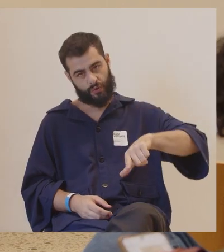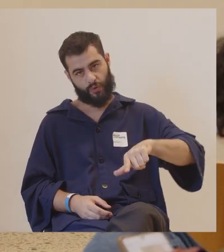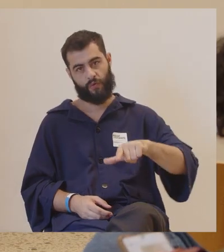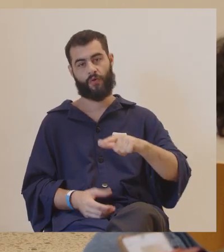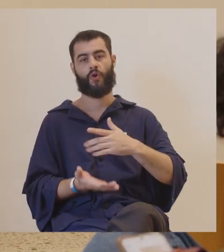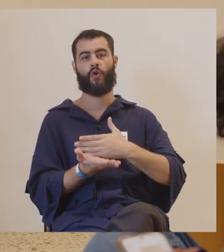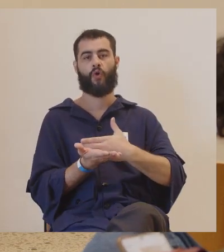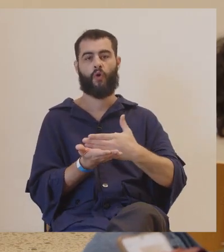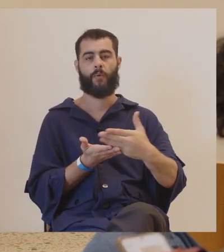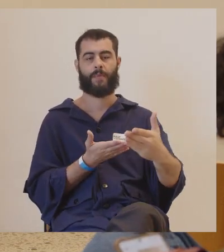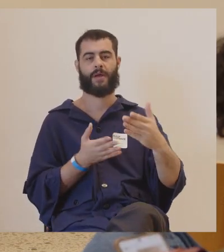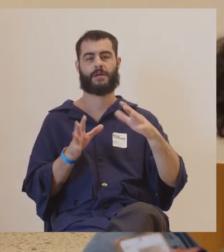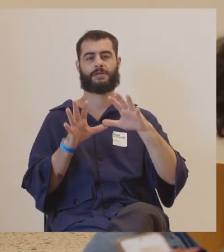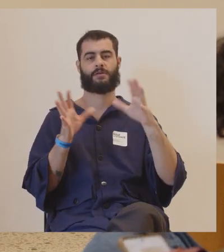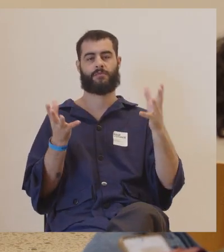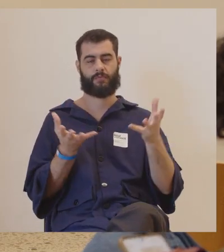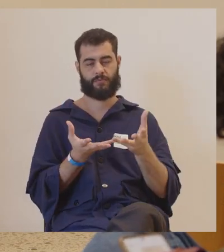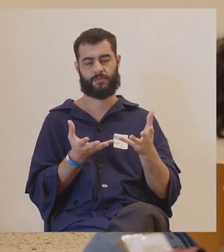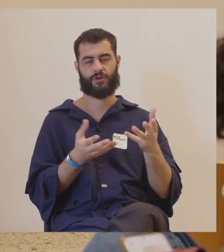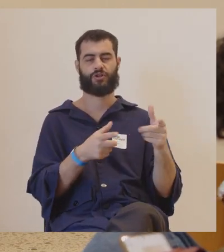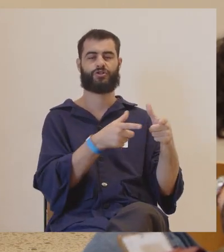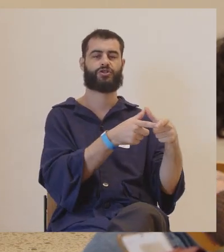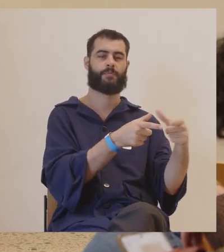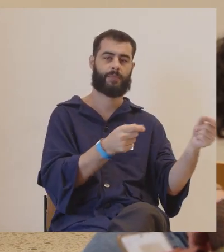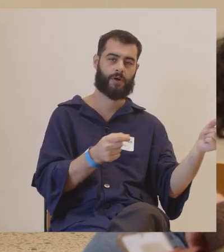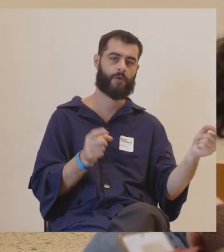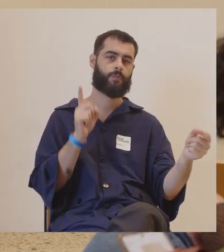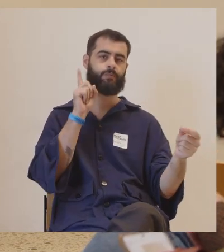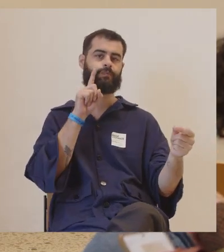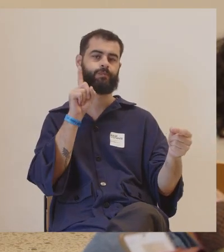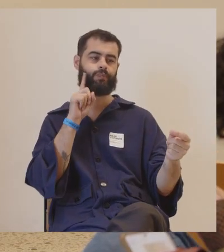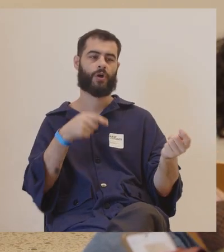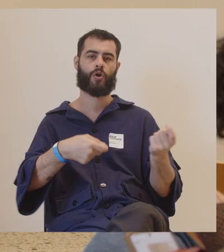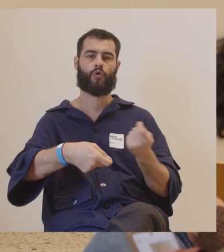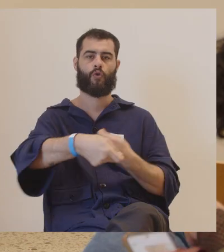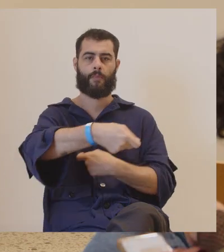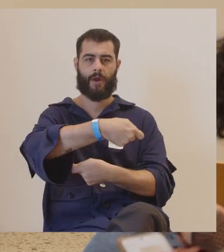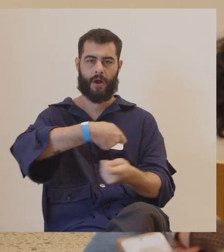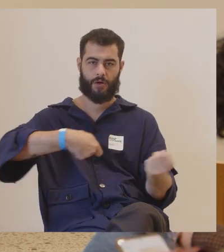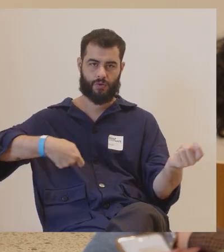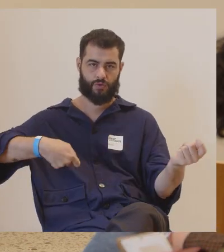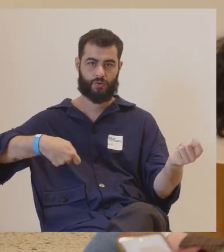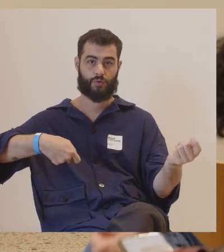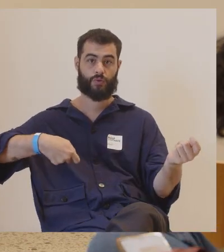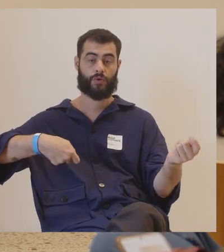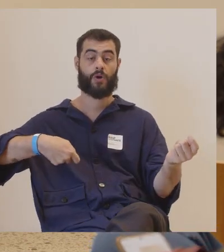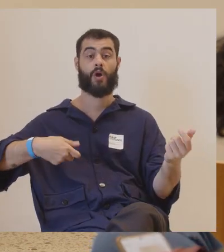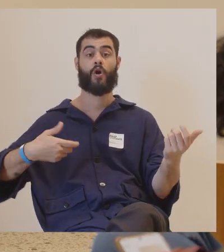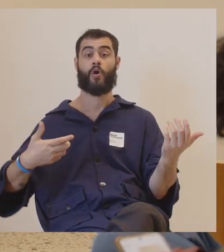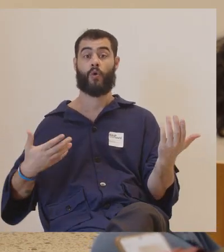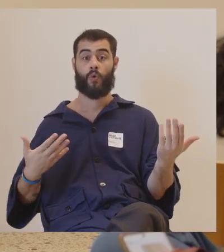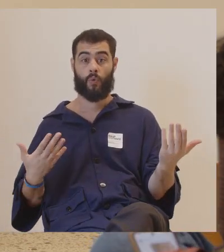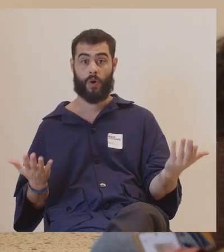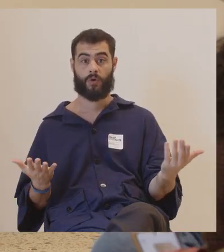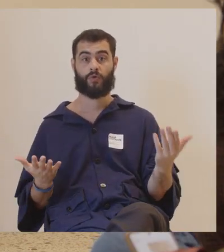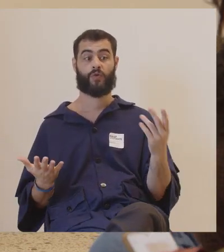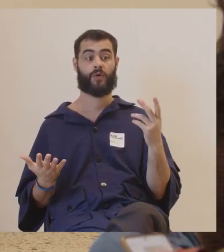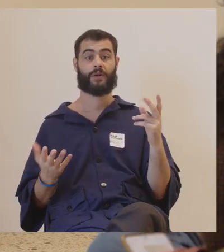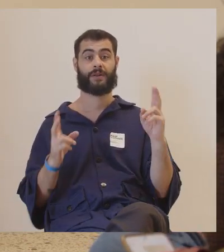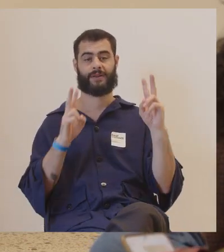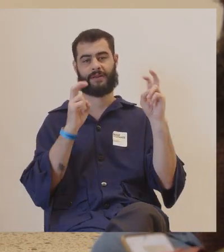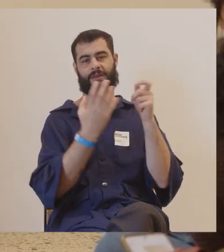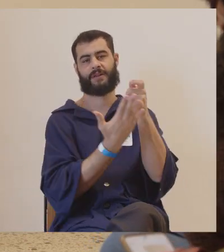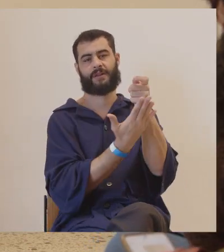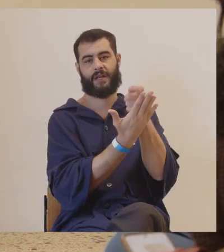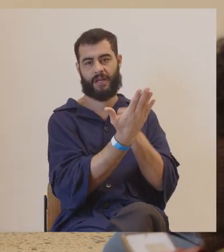laços comerciais entre o Japão e os Estados Unidos, os primeiros textos sobre arte japonesa que